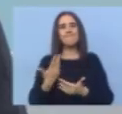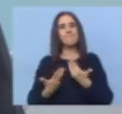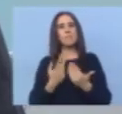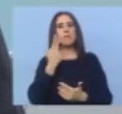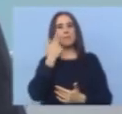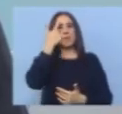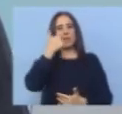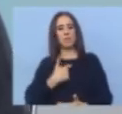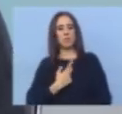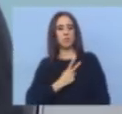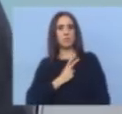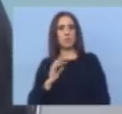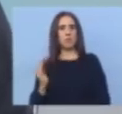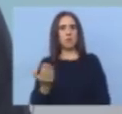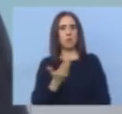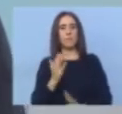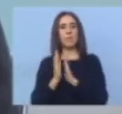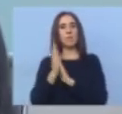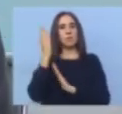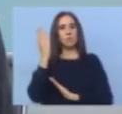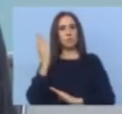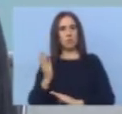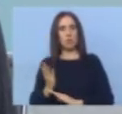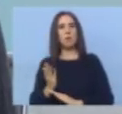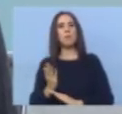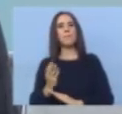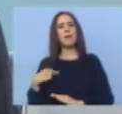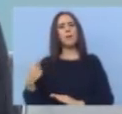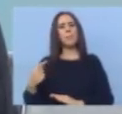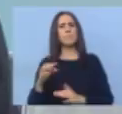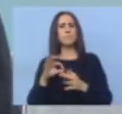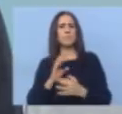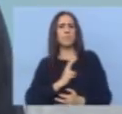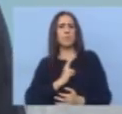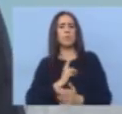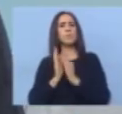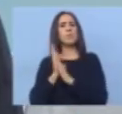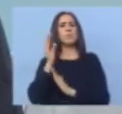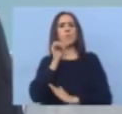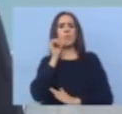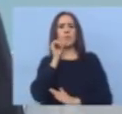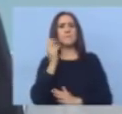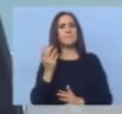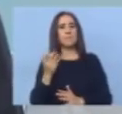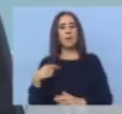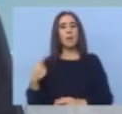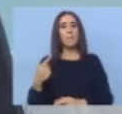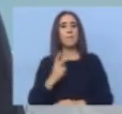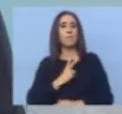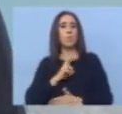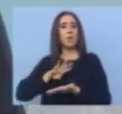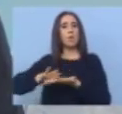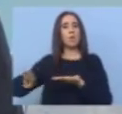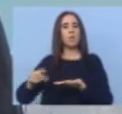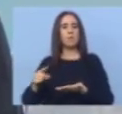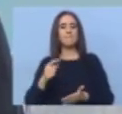vida de universitária, de levar Deus para o seu dia-a-dia na faculdade, que muitas vezes Deus era posto fora do seu dia-a-dia na faculdade, e